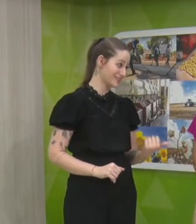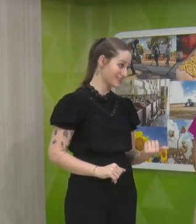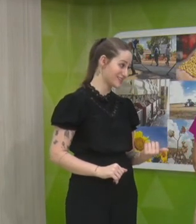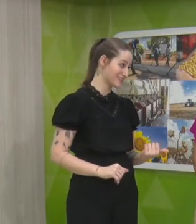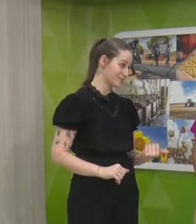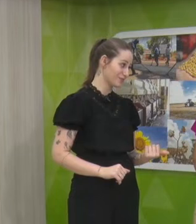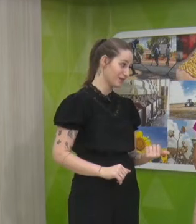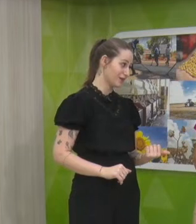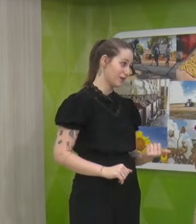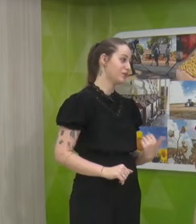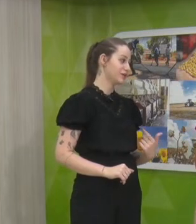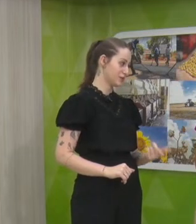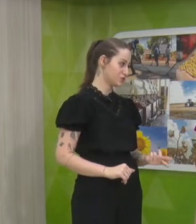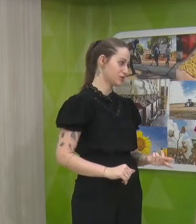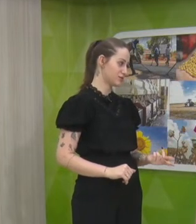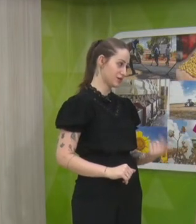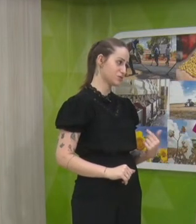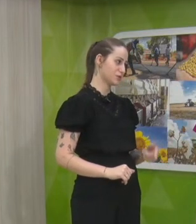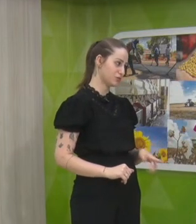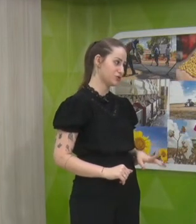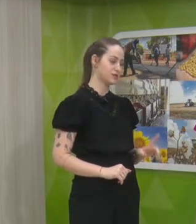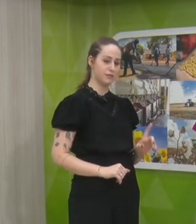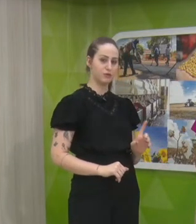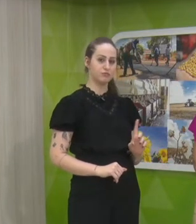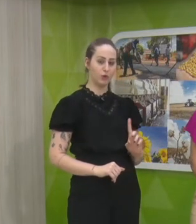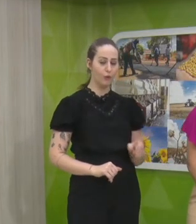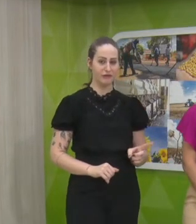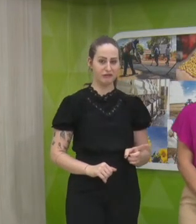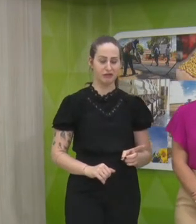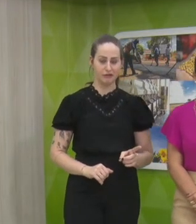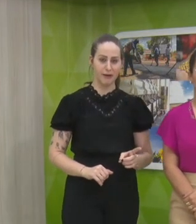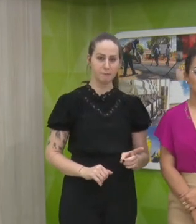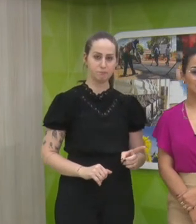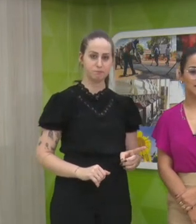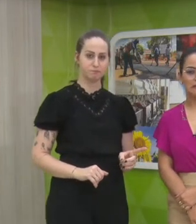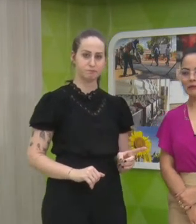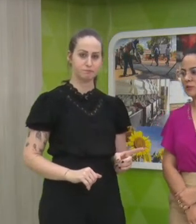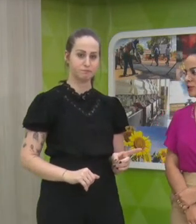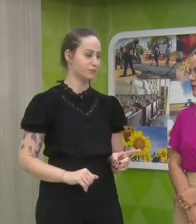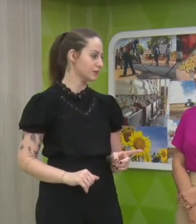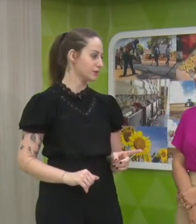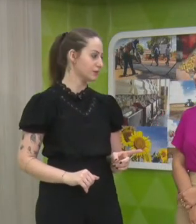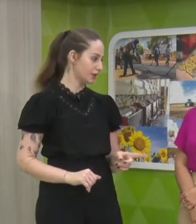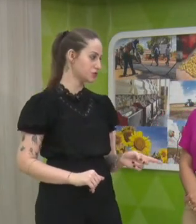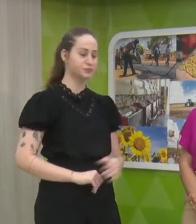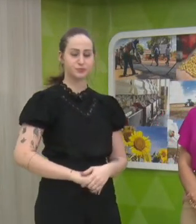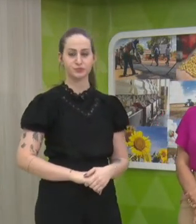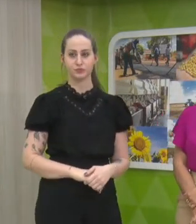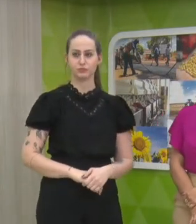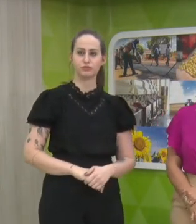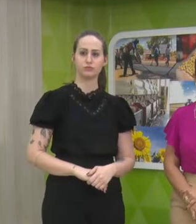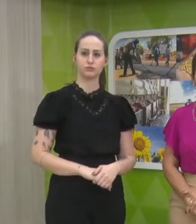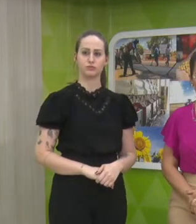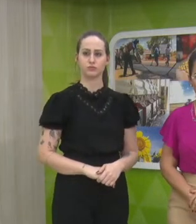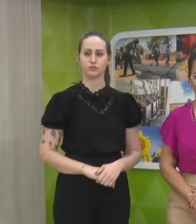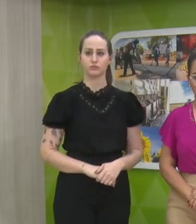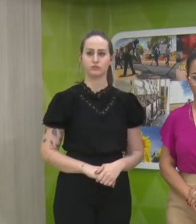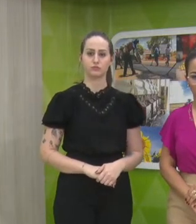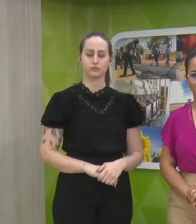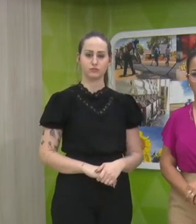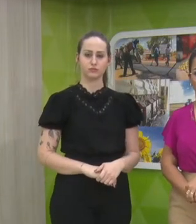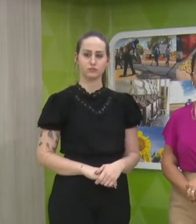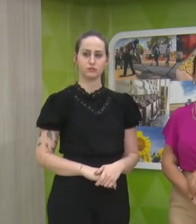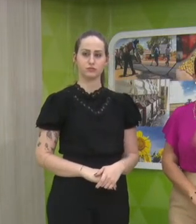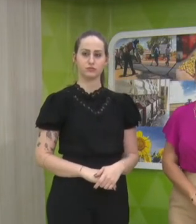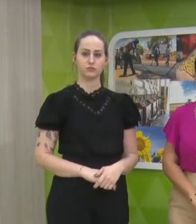do Pix, infelizmente nós temos uma notícia meio ruim aí, né? Triste, né? Triste. E, ó, tem uma instabilidade